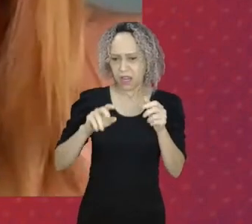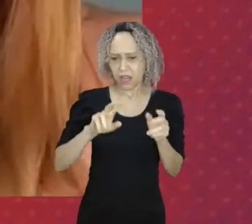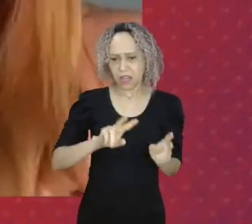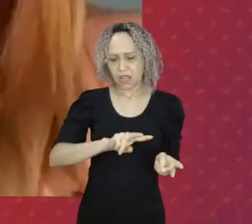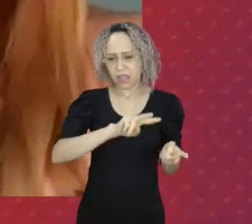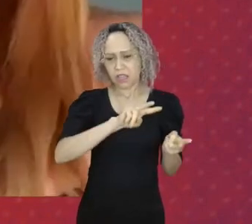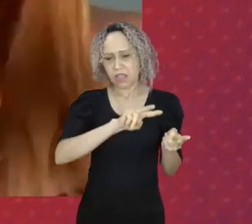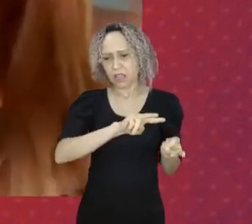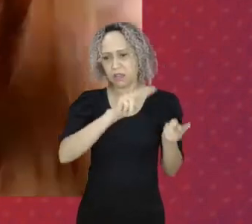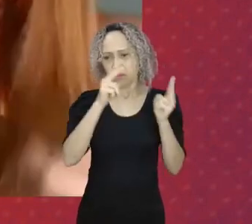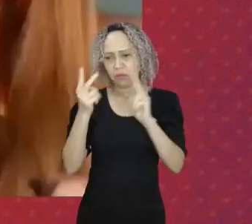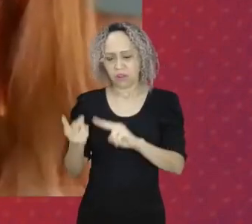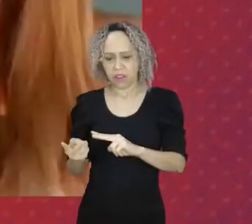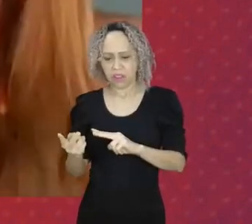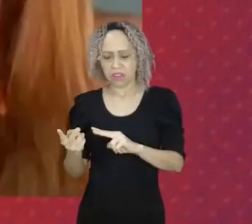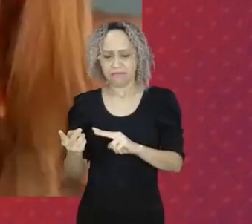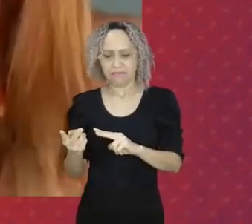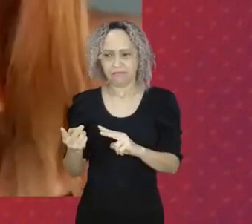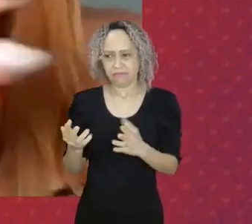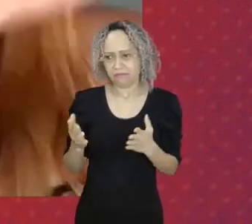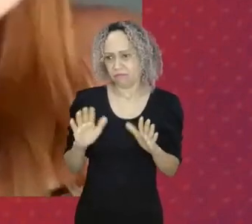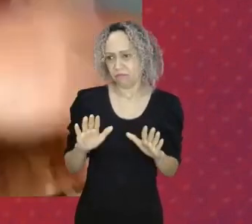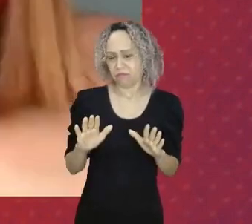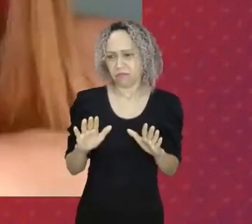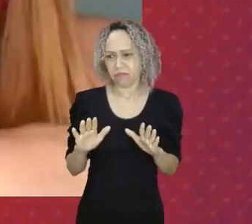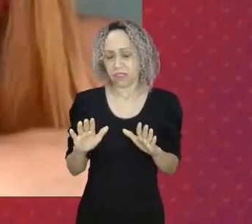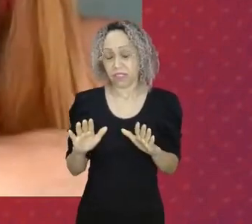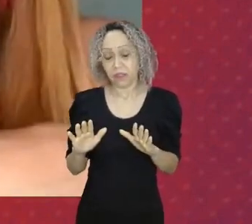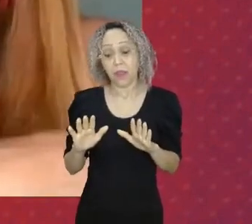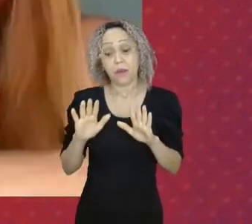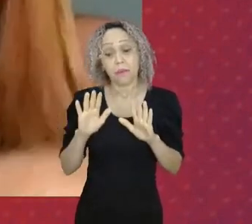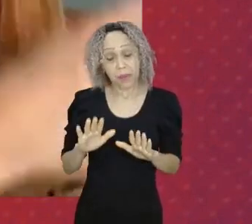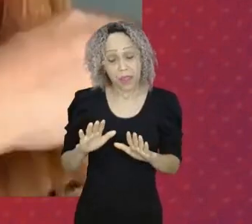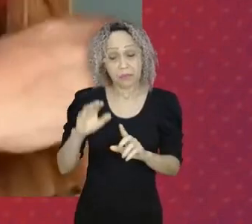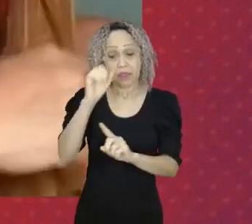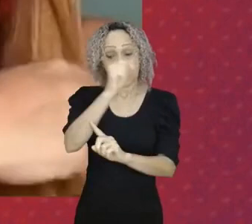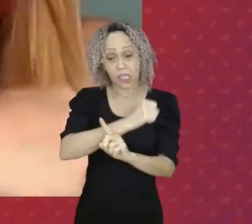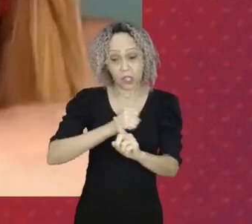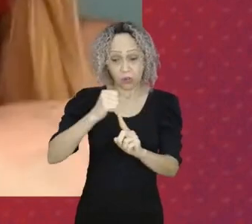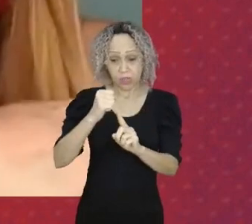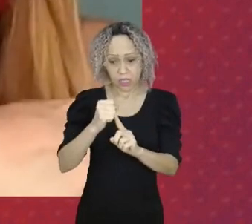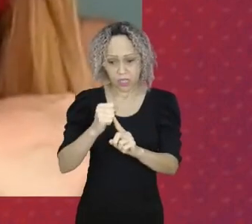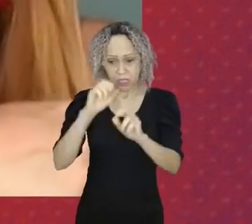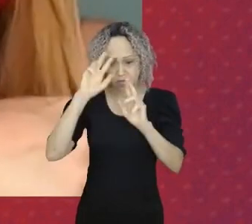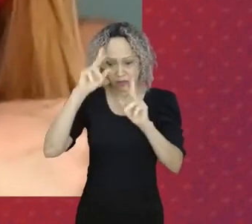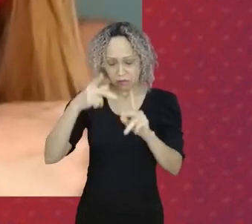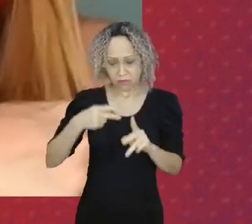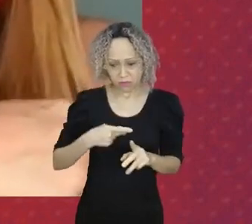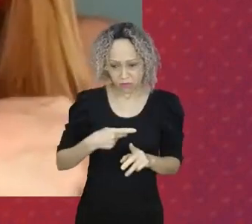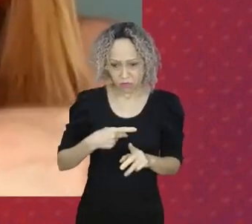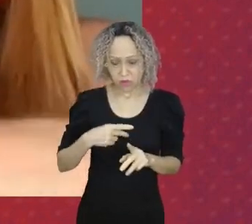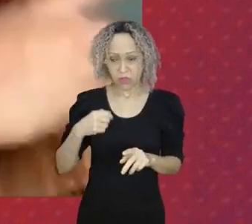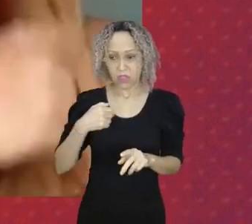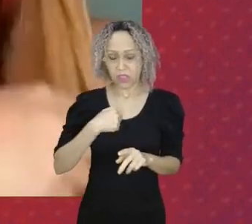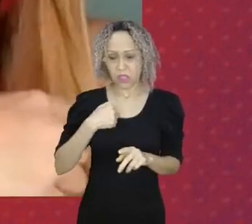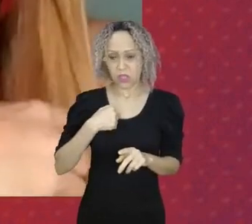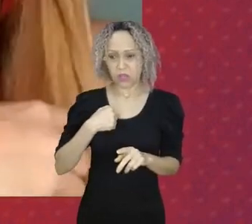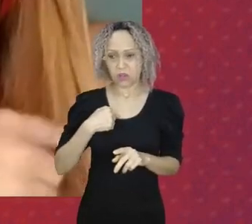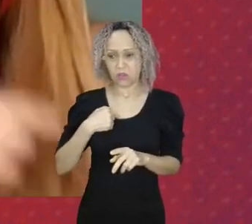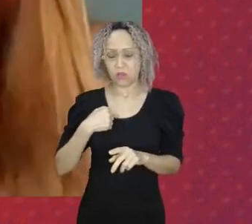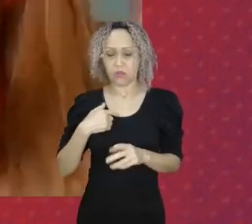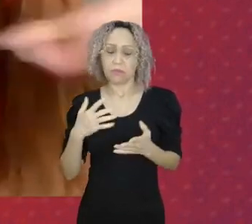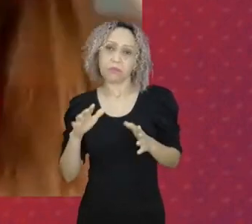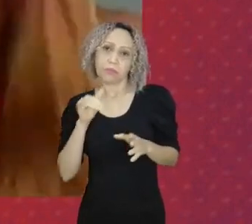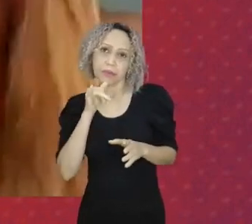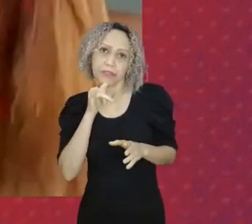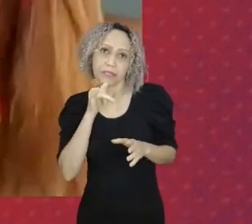como mulher, né? Mesmo sendo reconhecida socialmente como homem, né? Quando eu